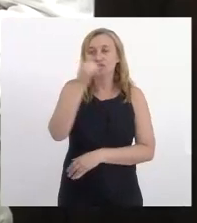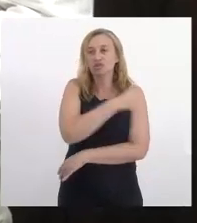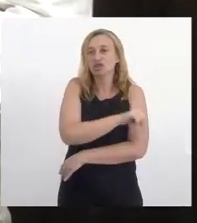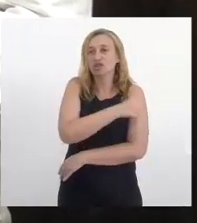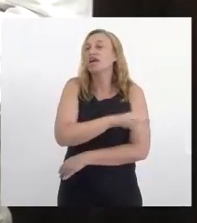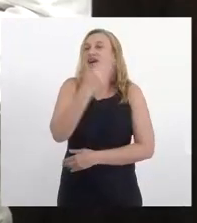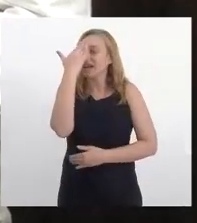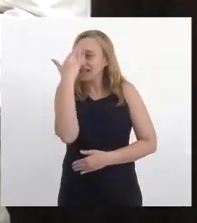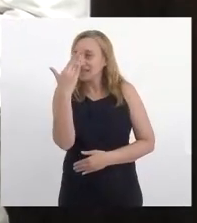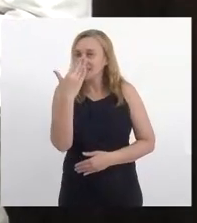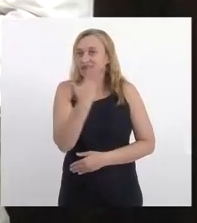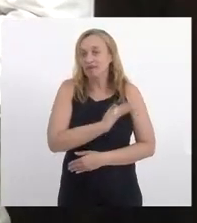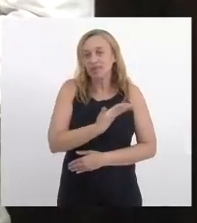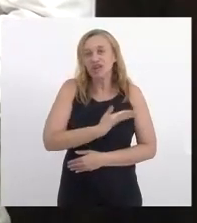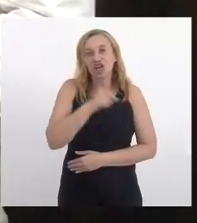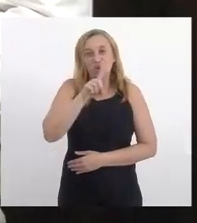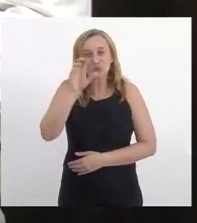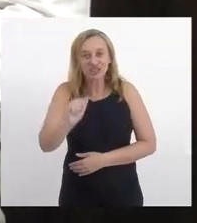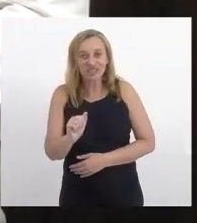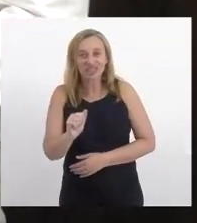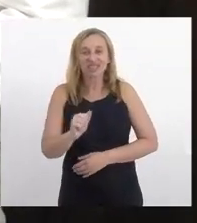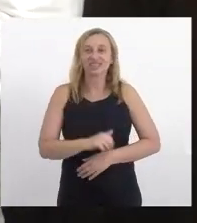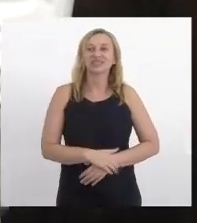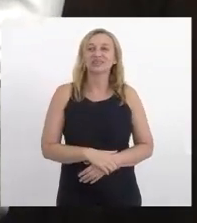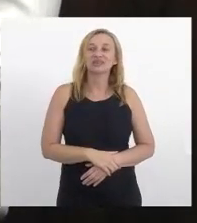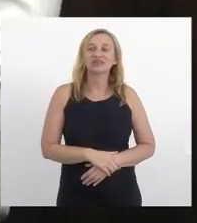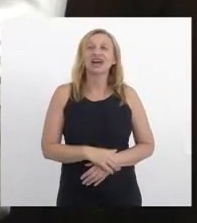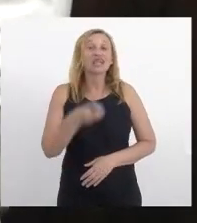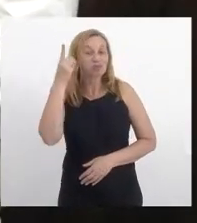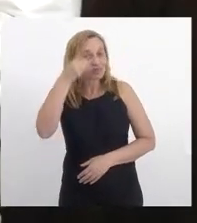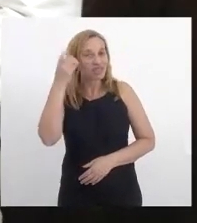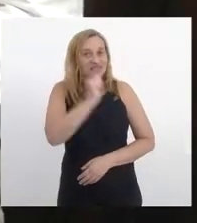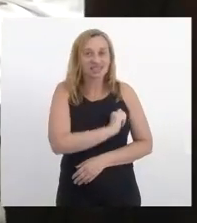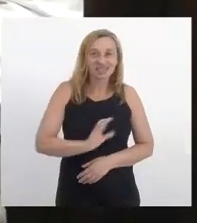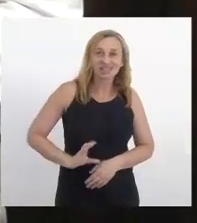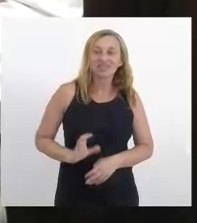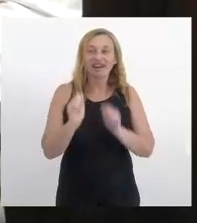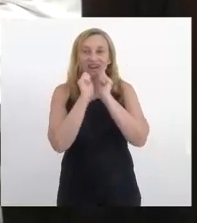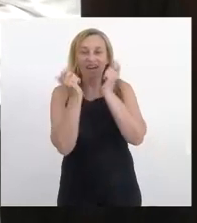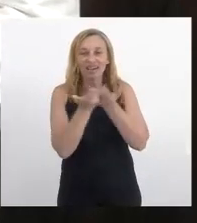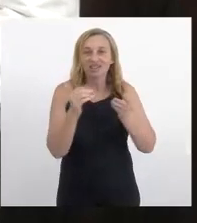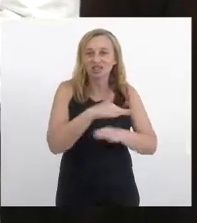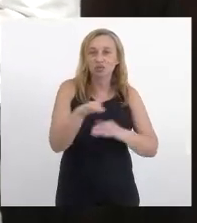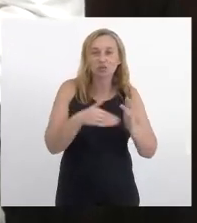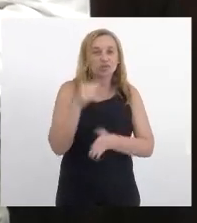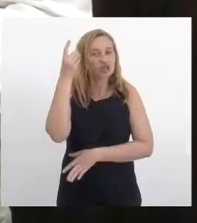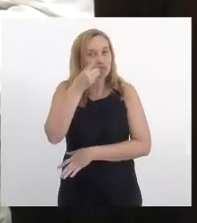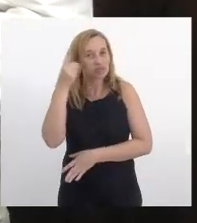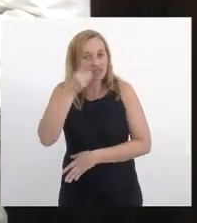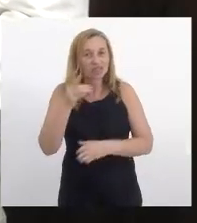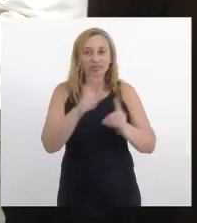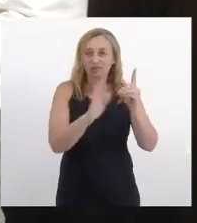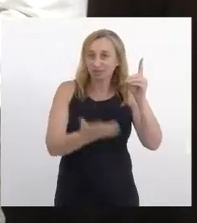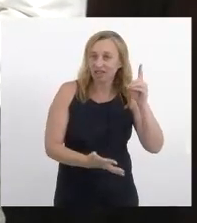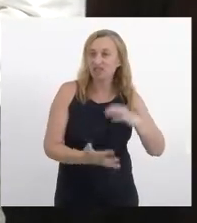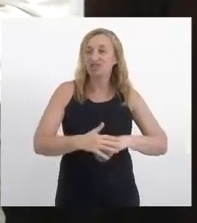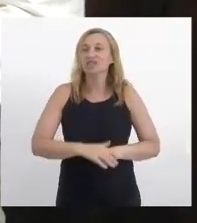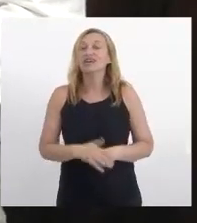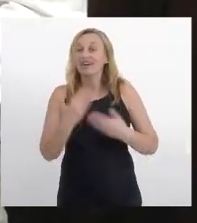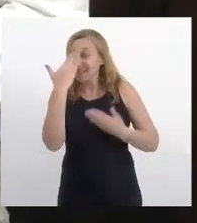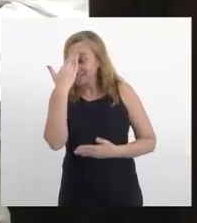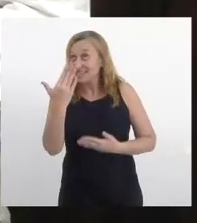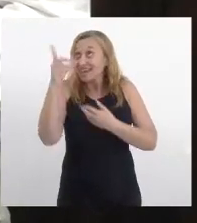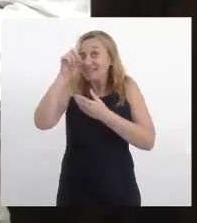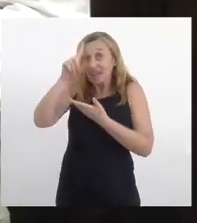de agradecer à querida amiga Luzia Lacerda, ao deputado André Siciliano, à Alerge e a todos os deputados por essa homenagem. E